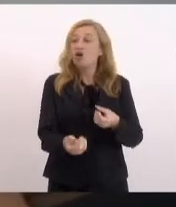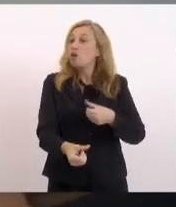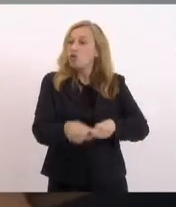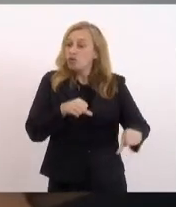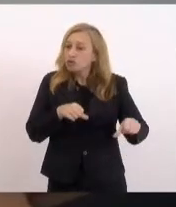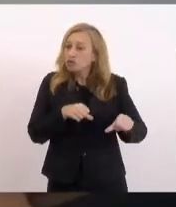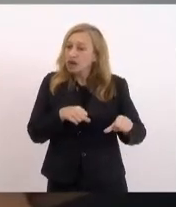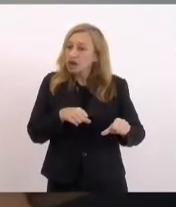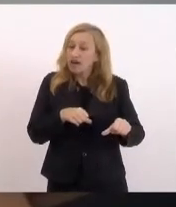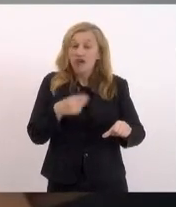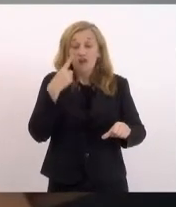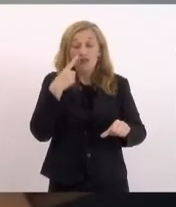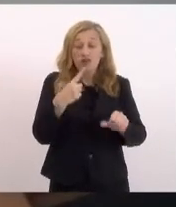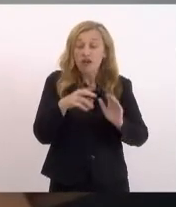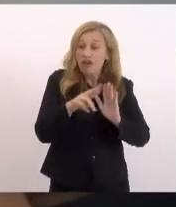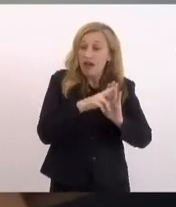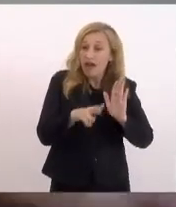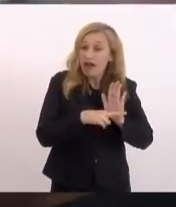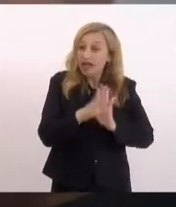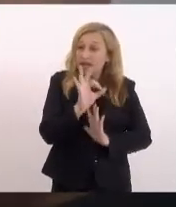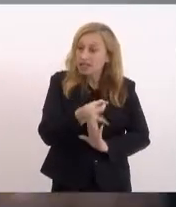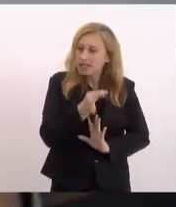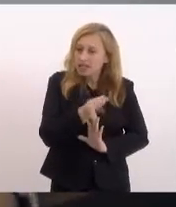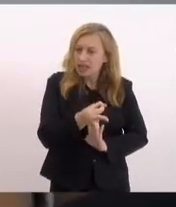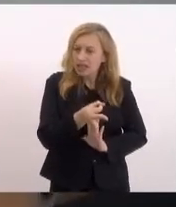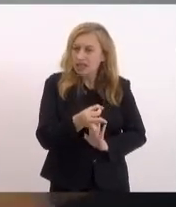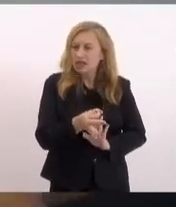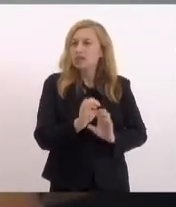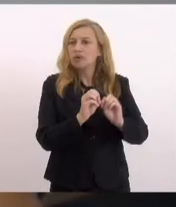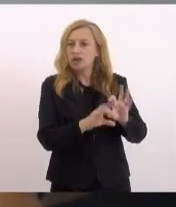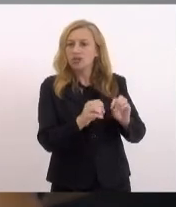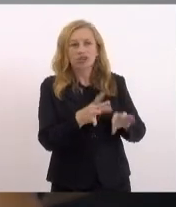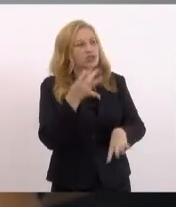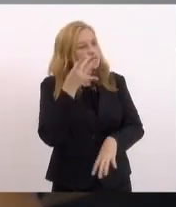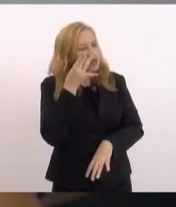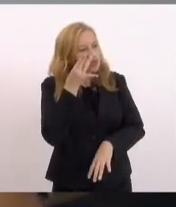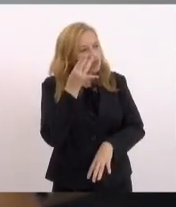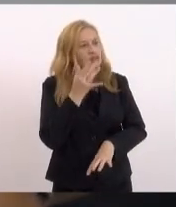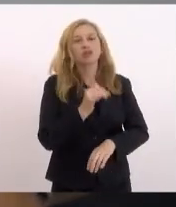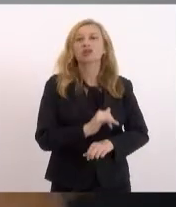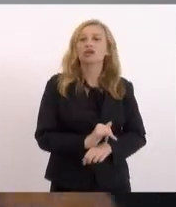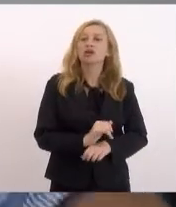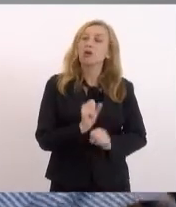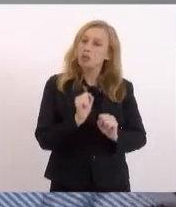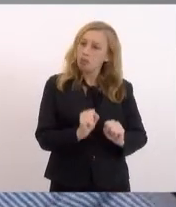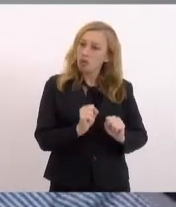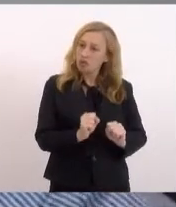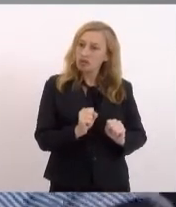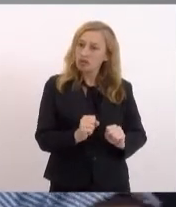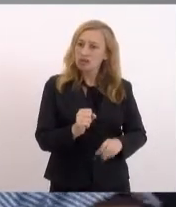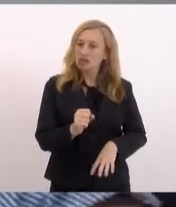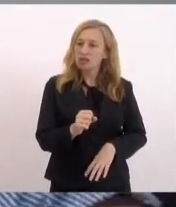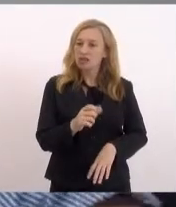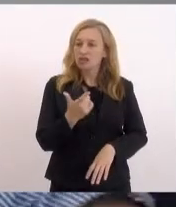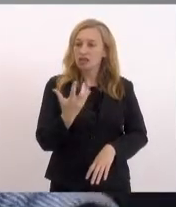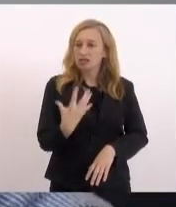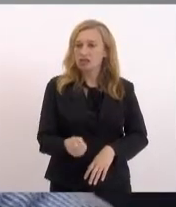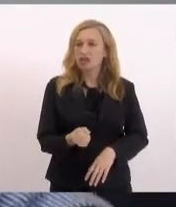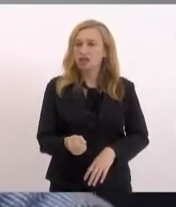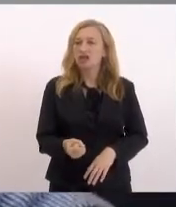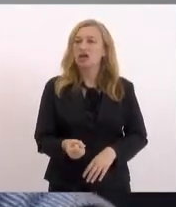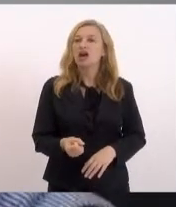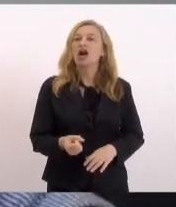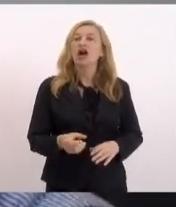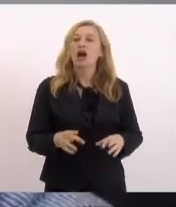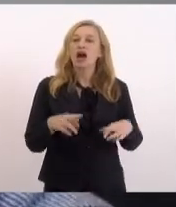fixar critérios, regras e protocolos para que a educação presencial e o direito à educação possam ser garantidos. A audiência pública vai